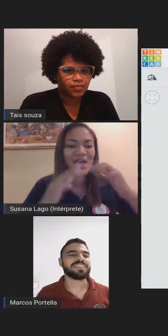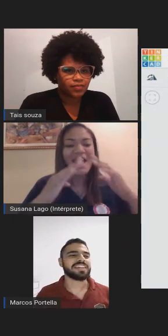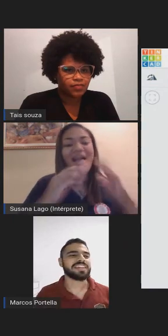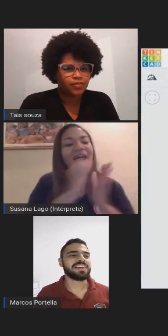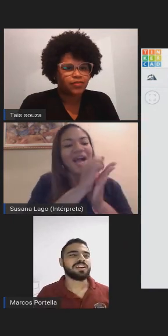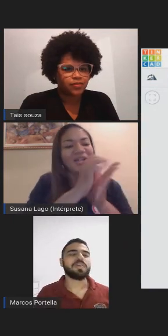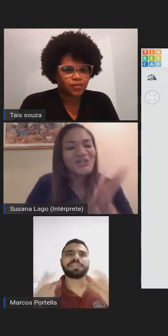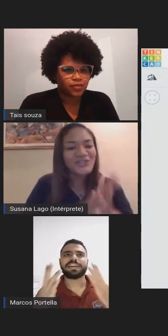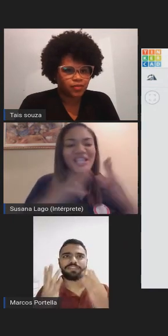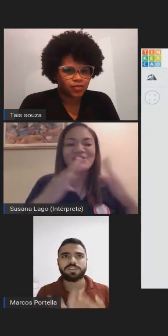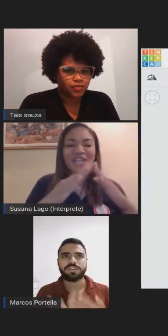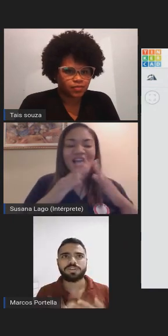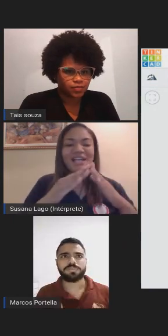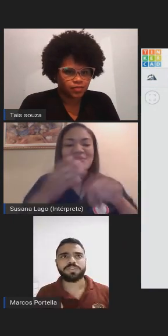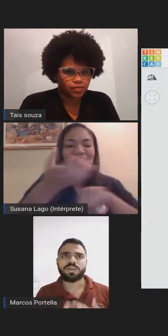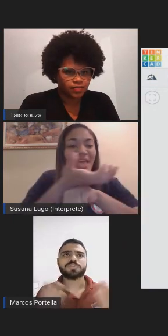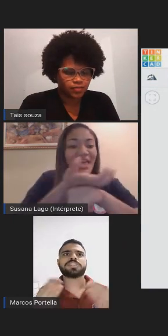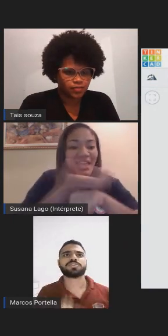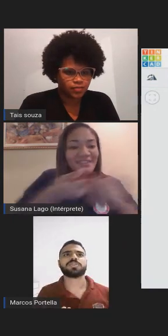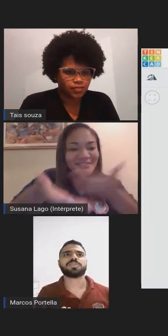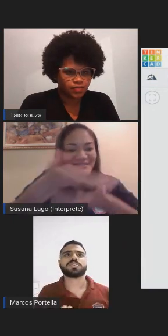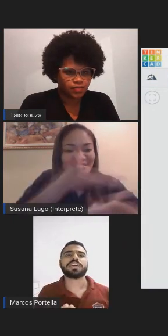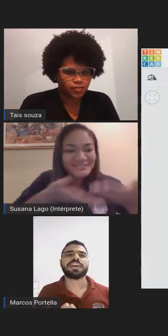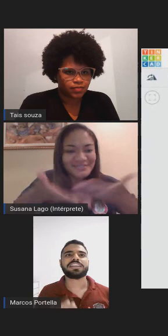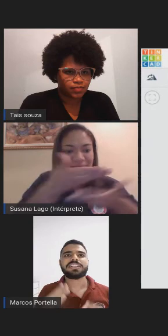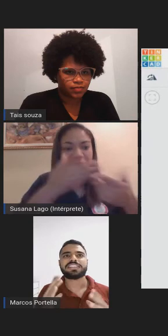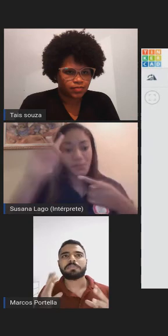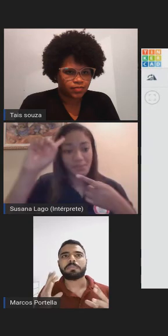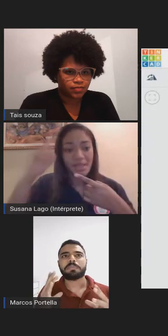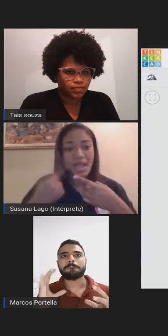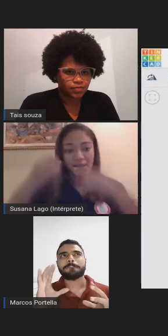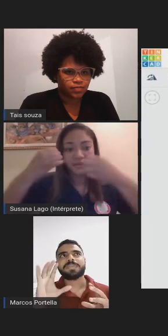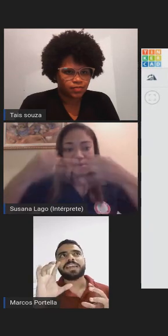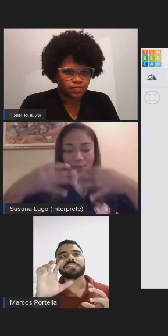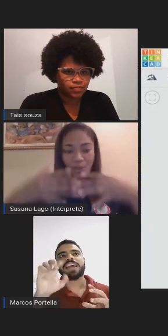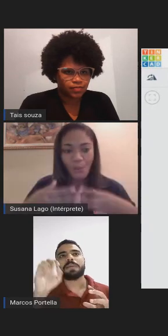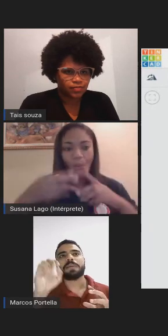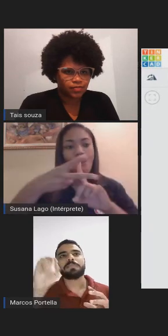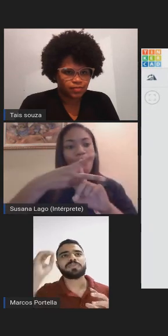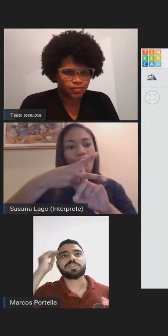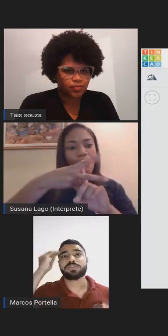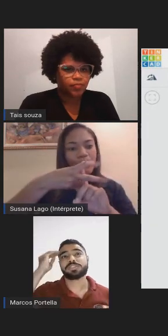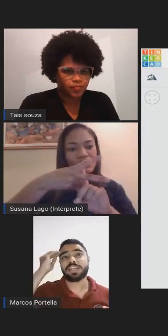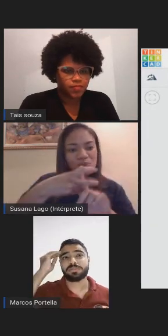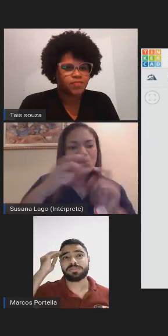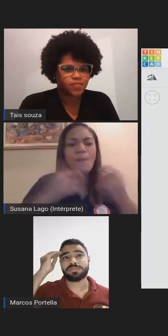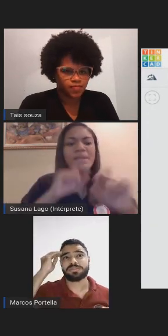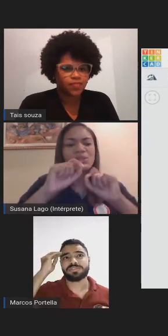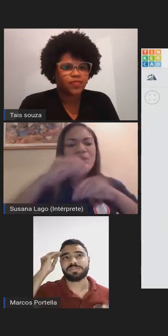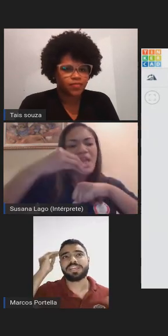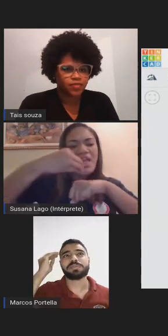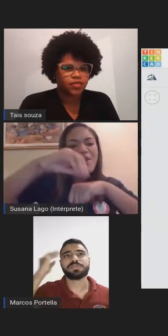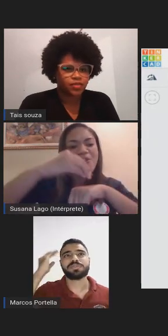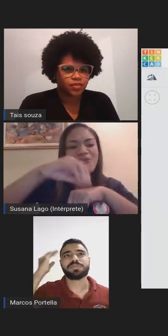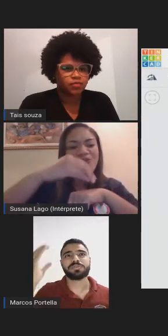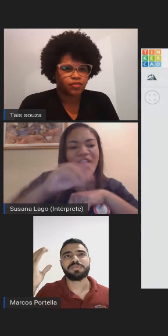assim? Como a Thaís falou, o sensor, ele tem que enviar para o controlador, que é o nosso cérebro,